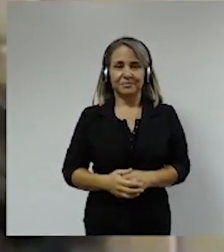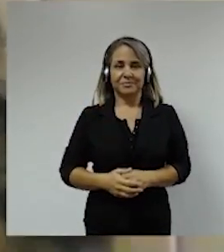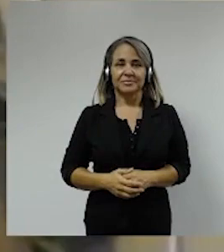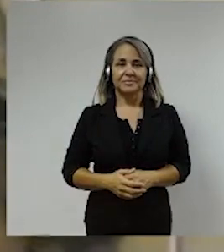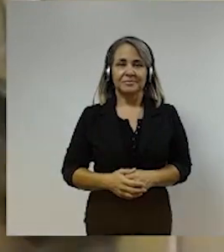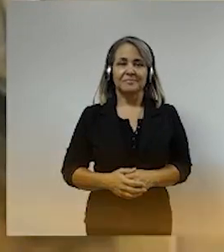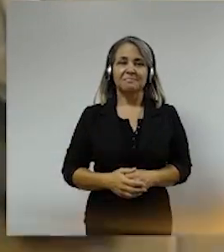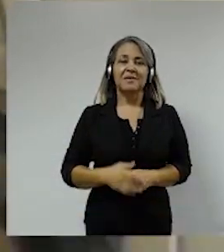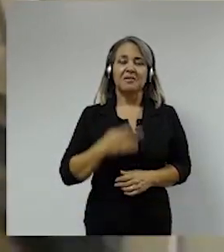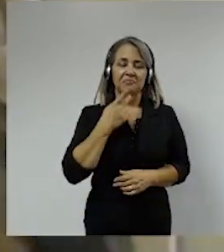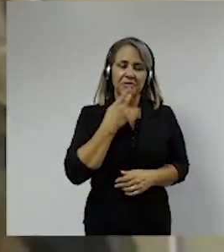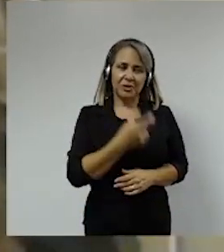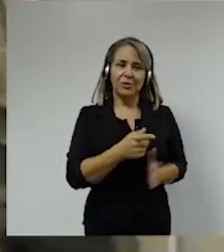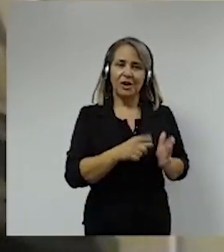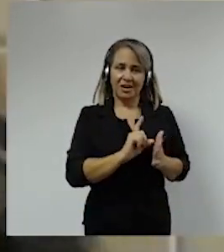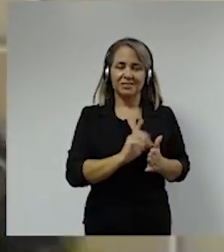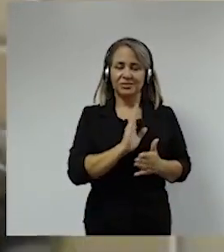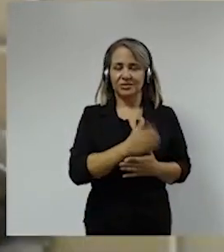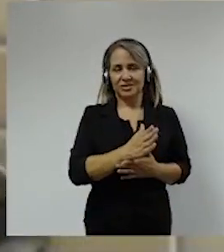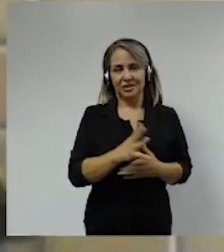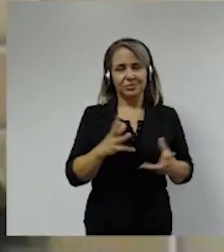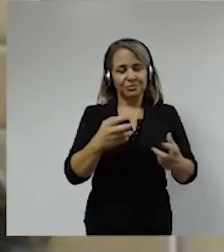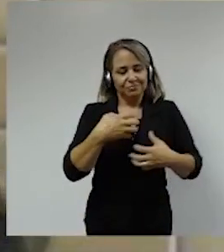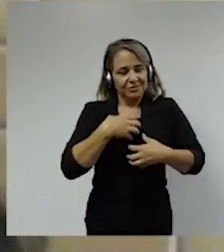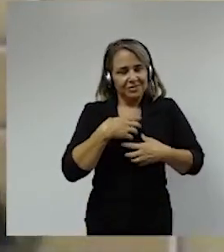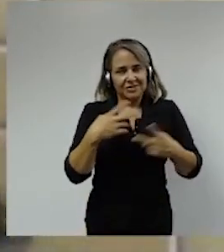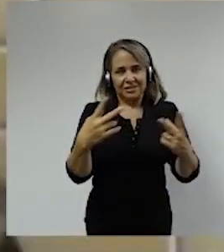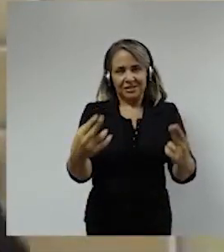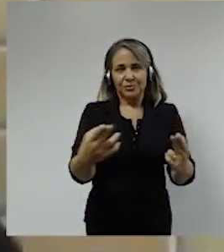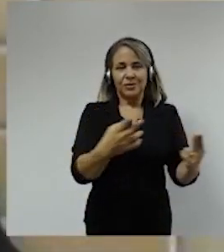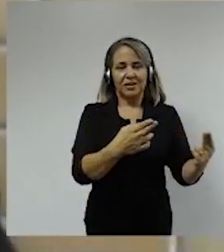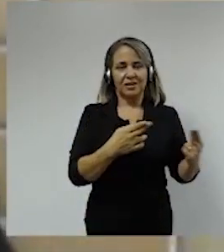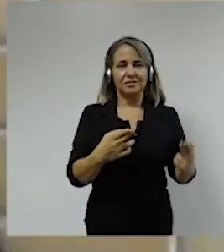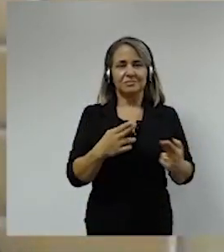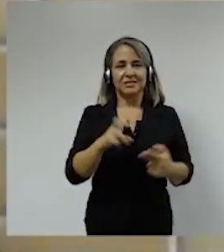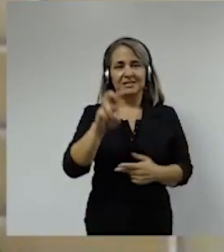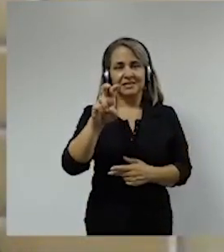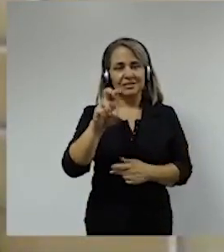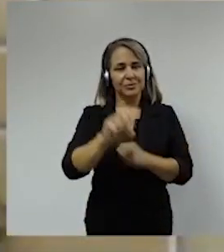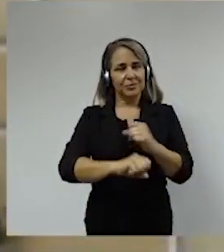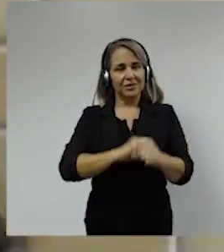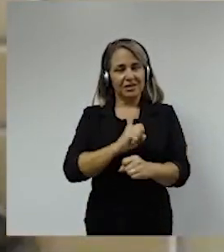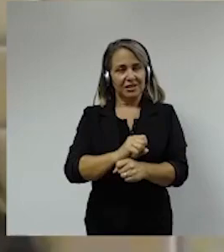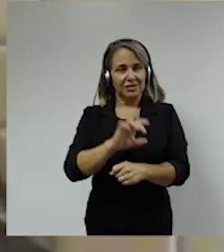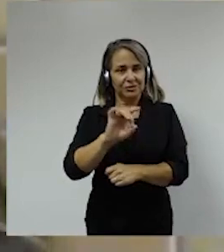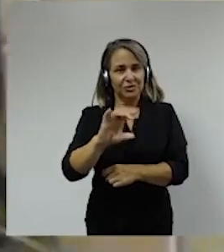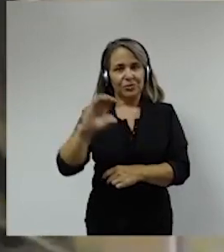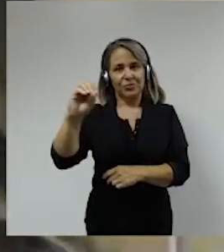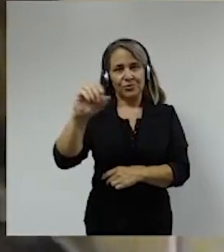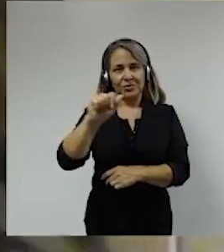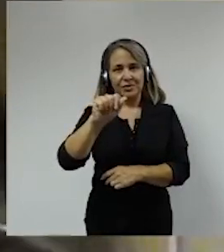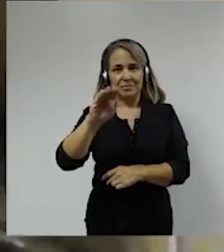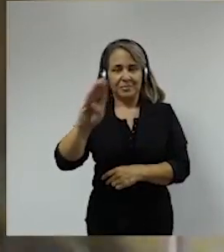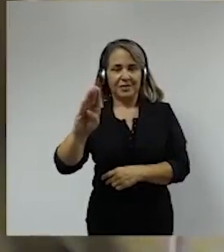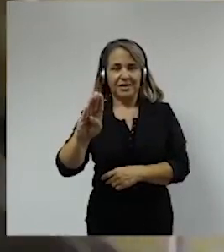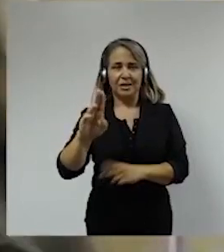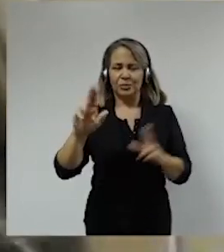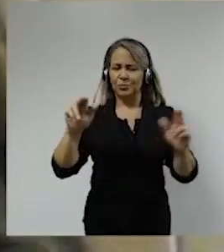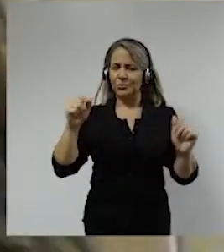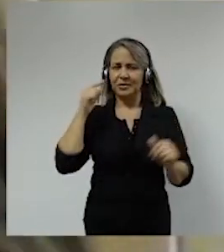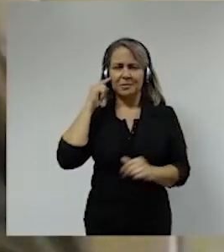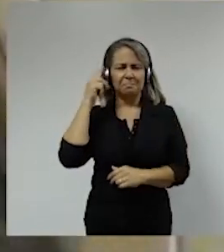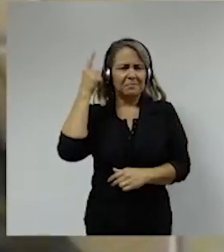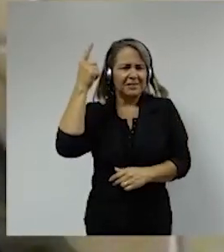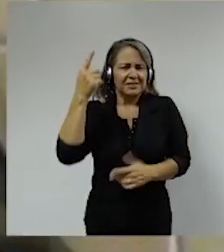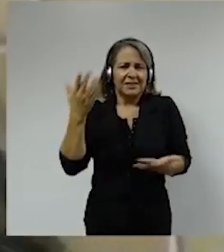acho que a Branca disse muito o que eu também sinto. Tenho 5 anos só de OAB também, nunca imaginei